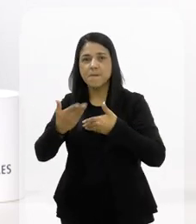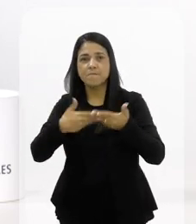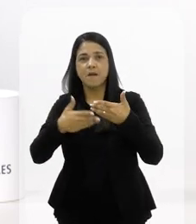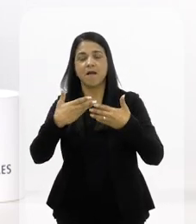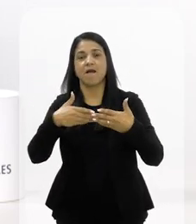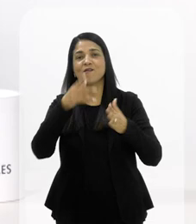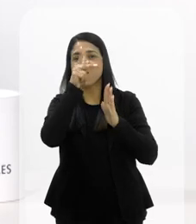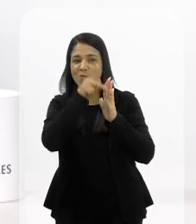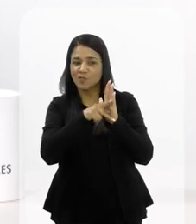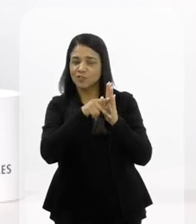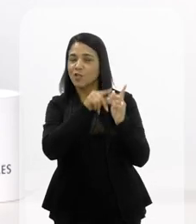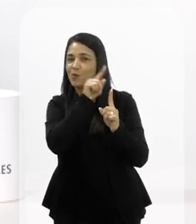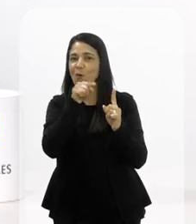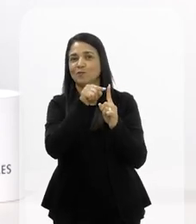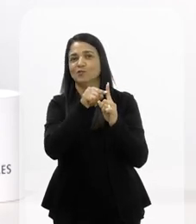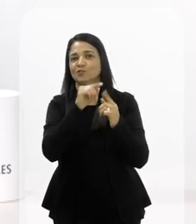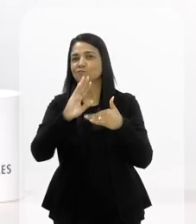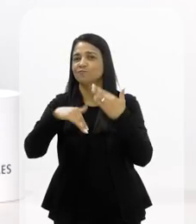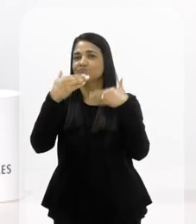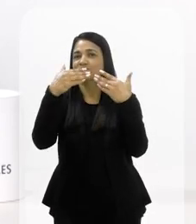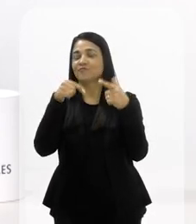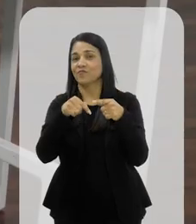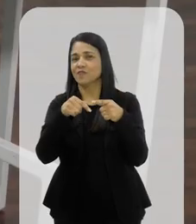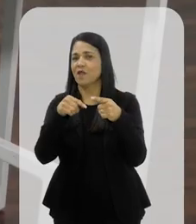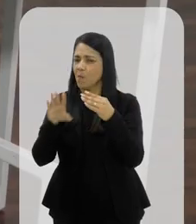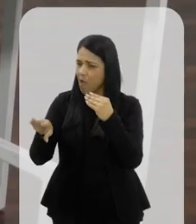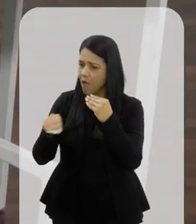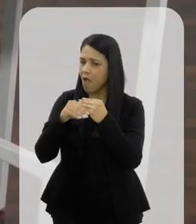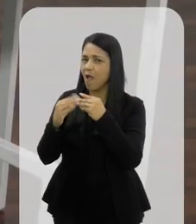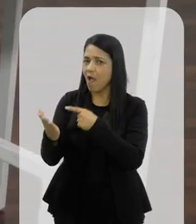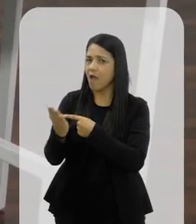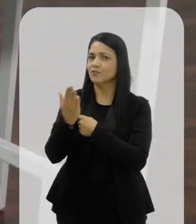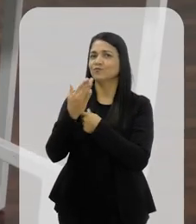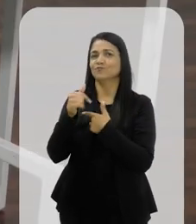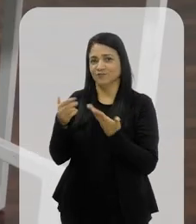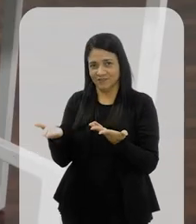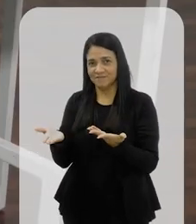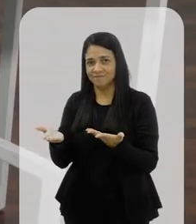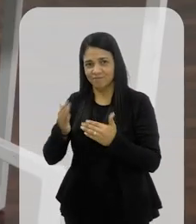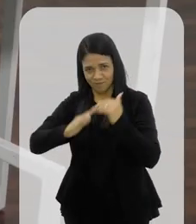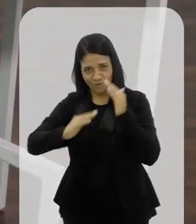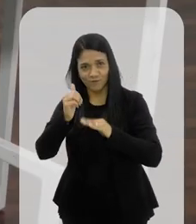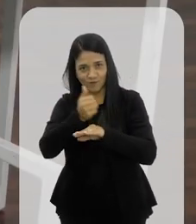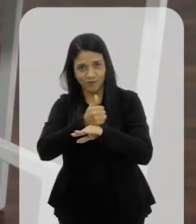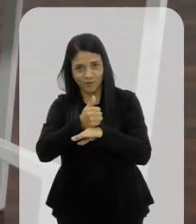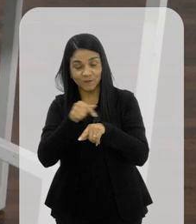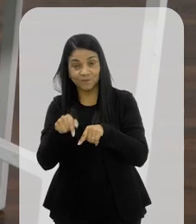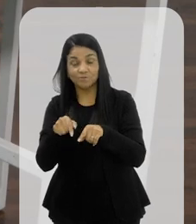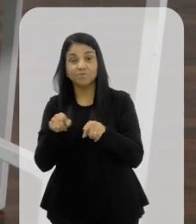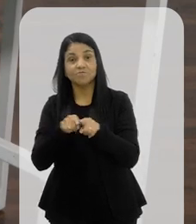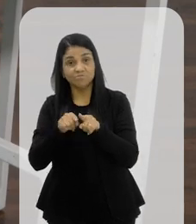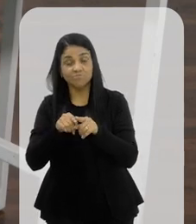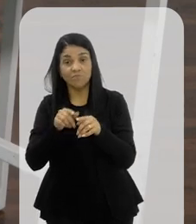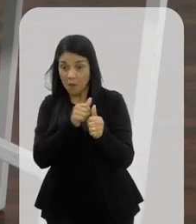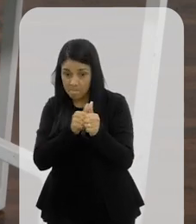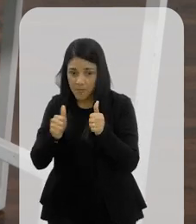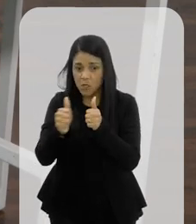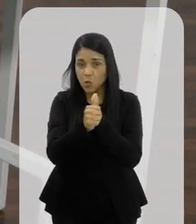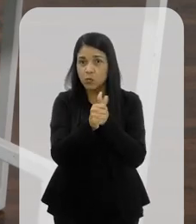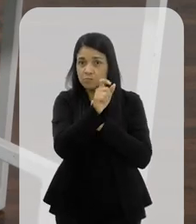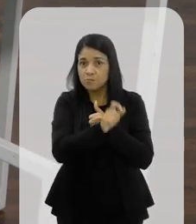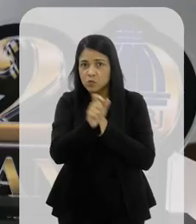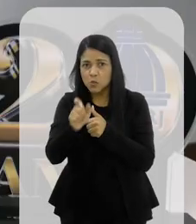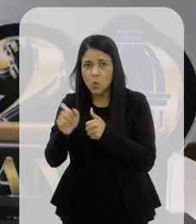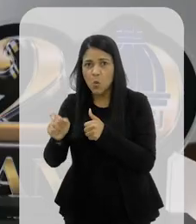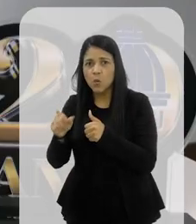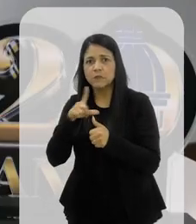né enriquecer o projeto é uma contribuição que eles dão né é uma contribuição e você dá protagonismo para essas pessoas